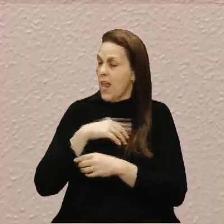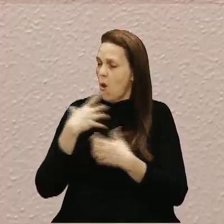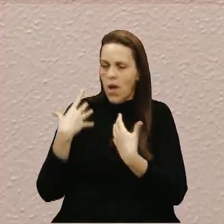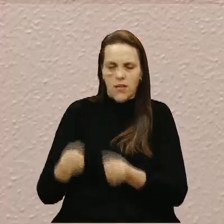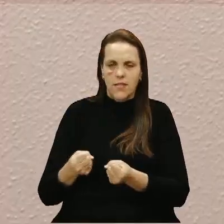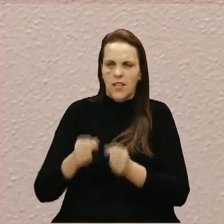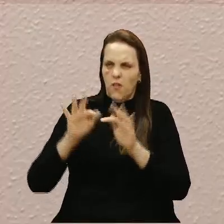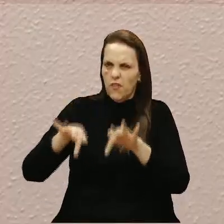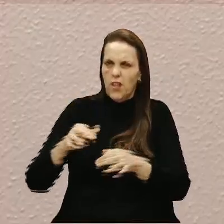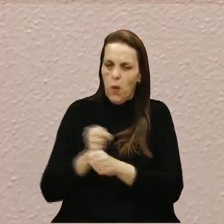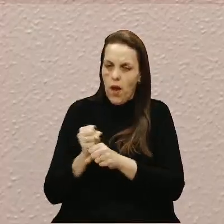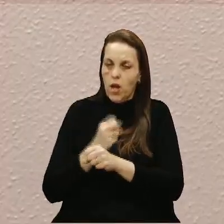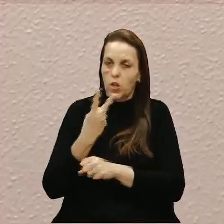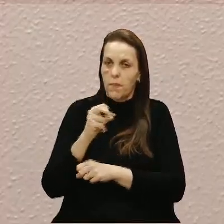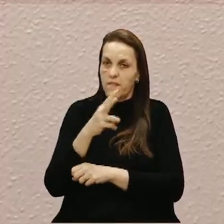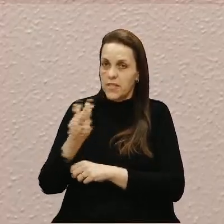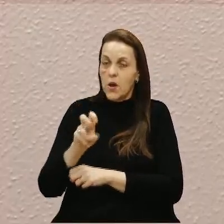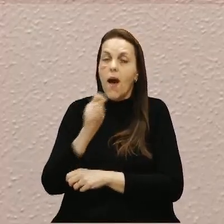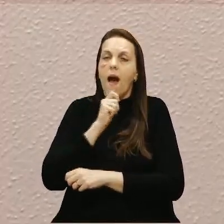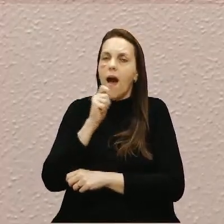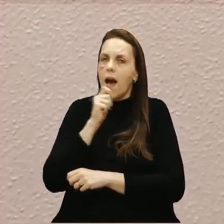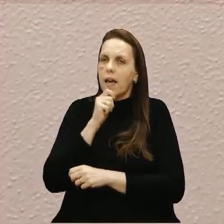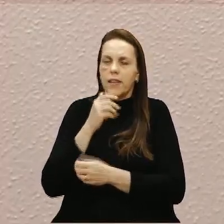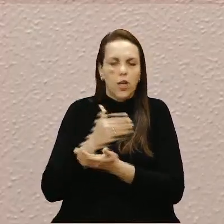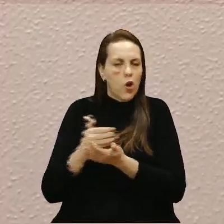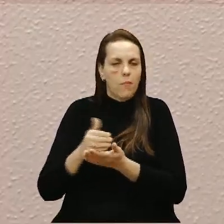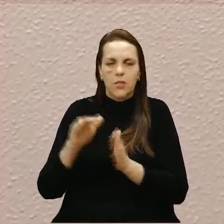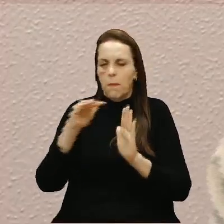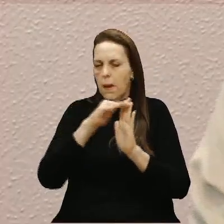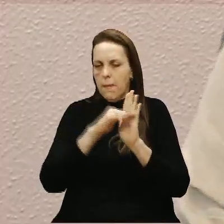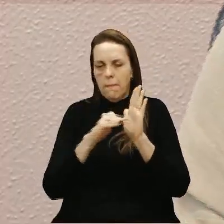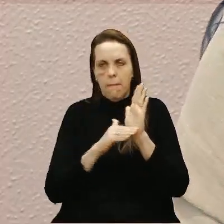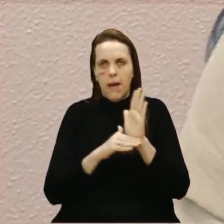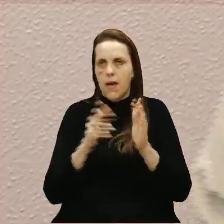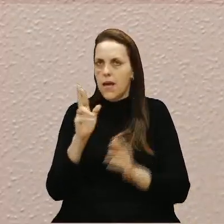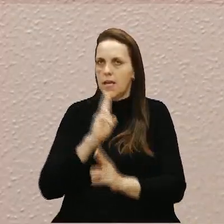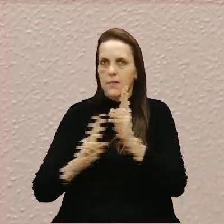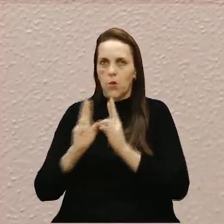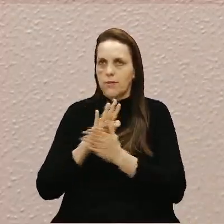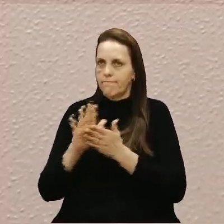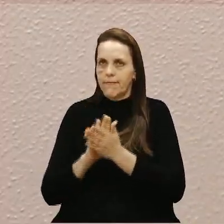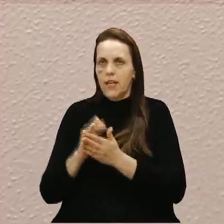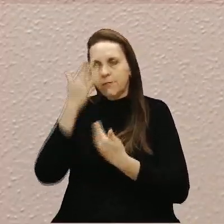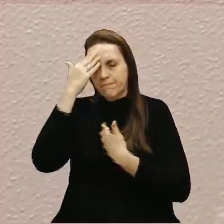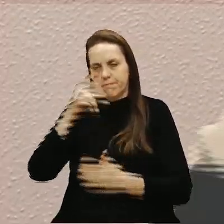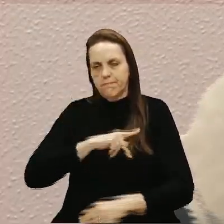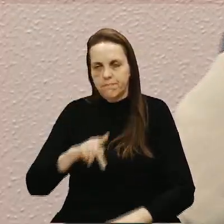do ano de 2025 e ainda não tenhamos cronograma e respostas em relação a essa situação. Obrigada, senhor presidente.